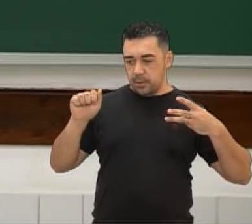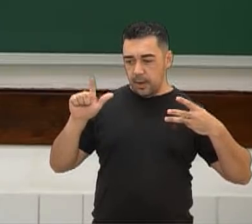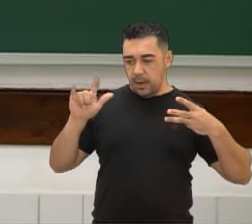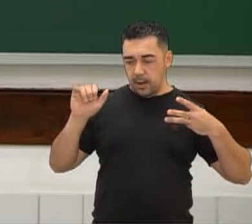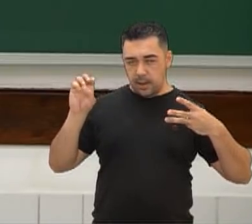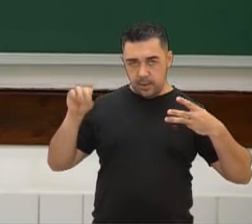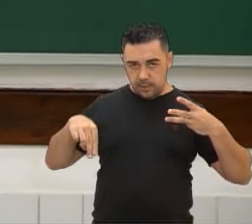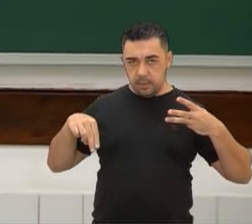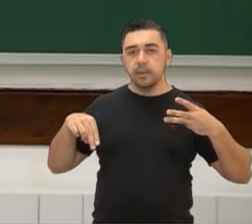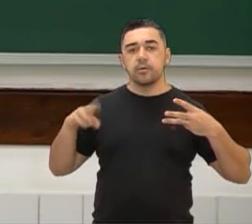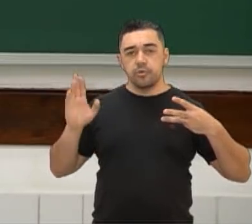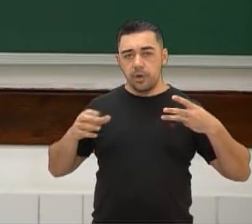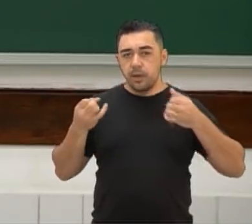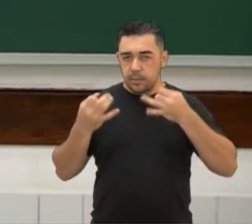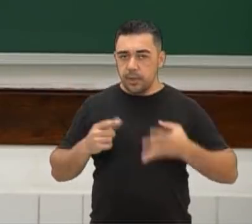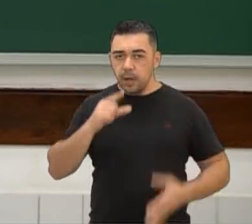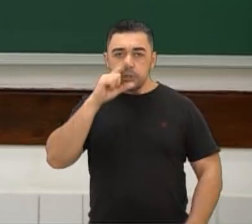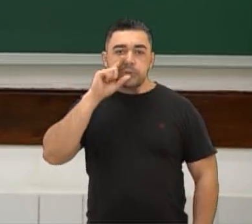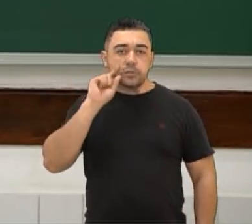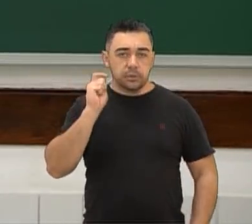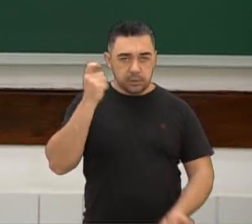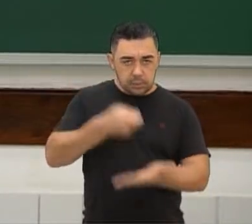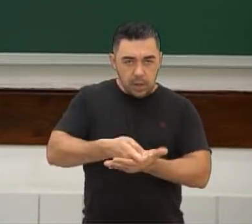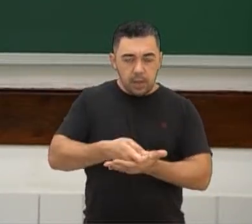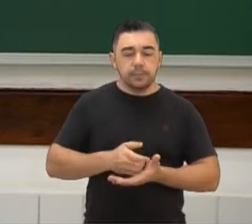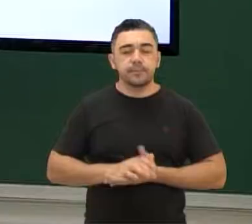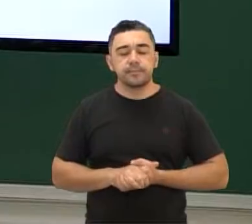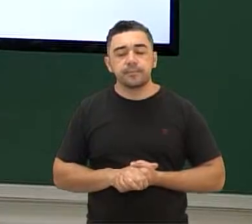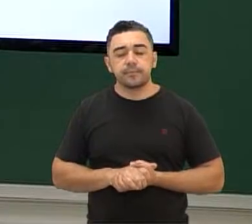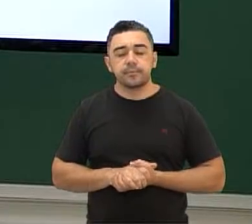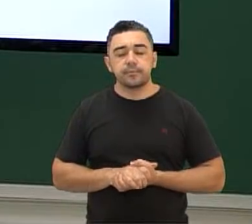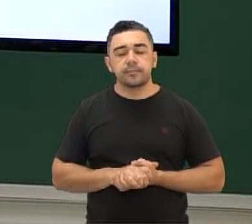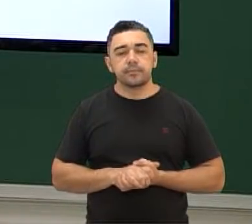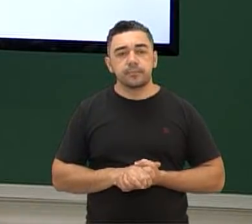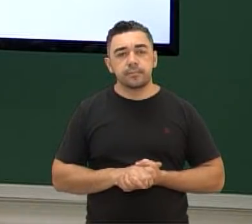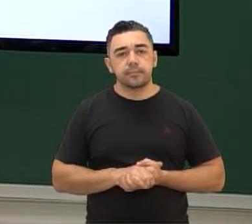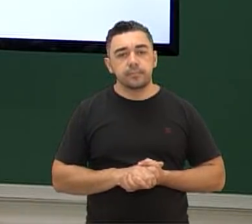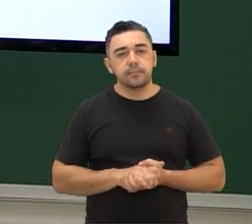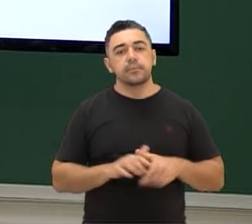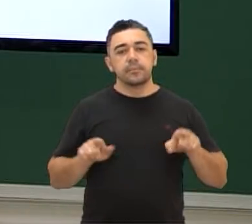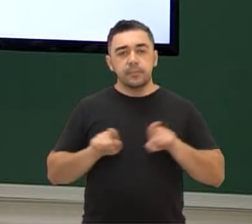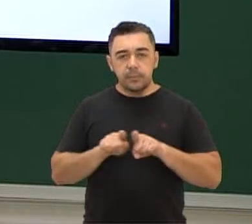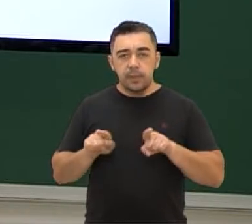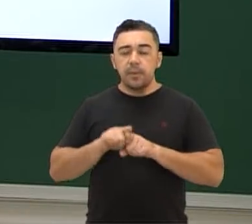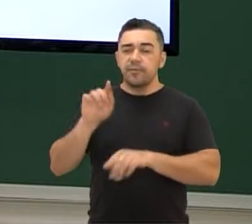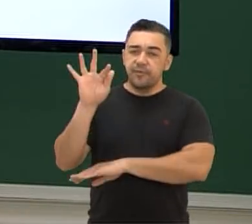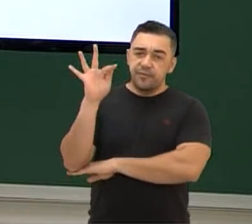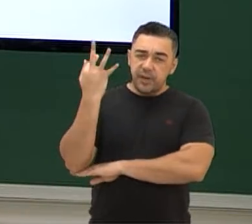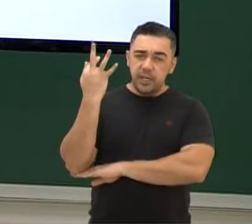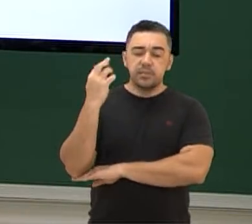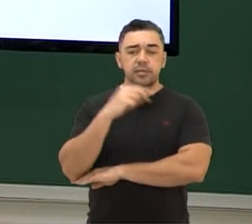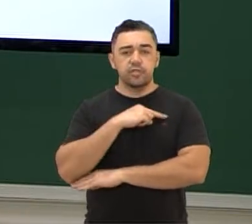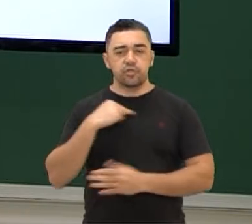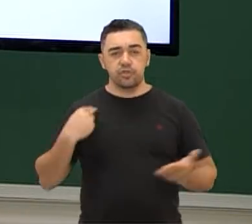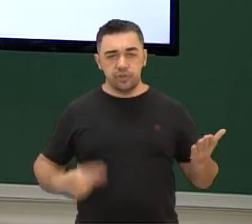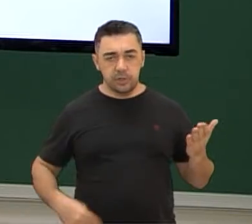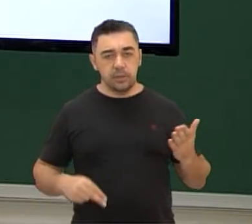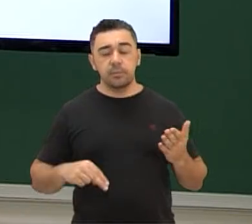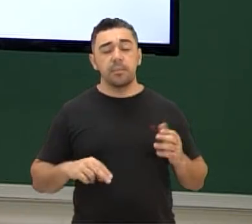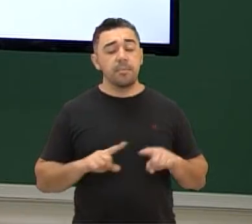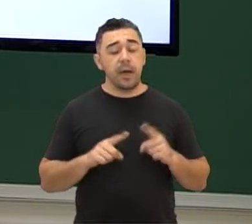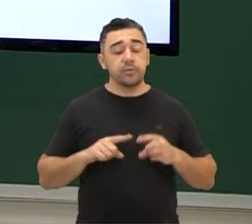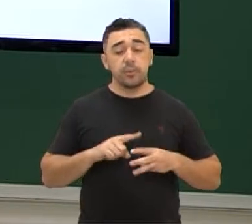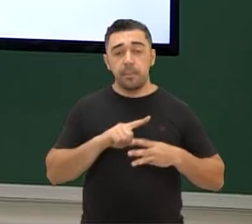lá que a gente falou da Revolução Russa, ok? França e China também participaram, mas em menor escala. O principal são os